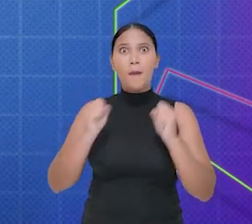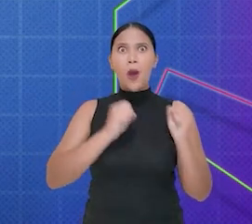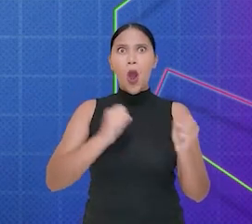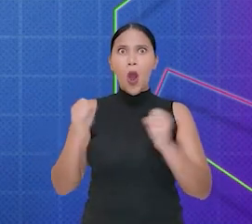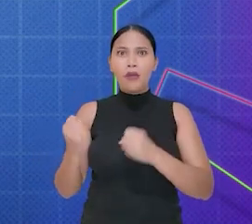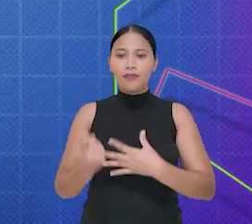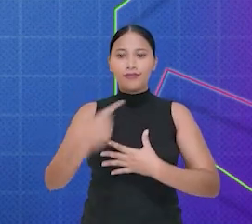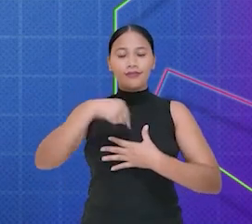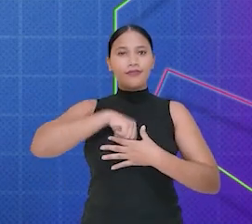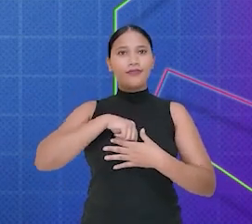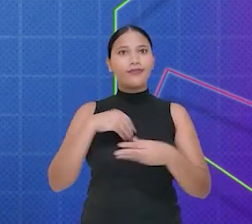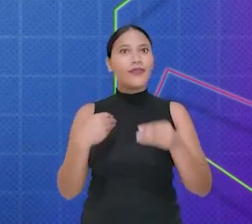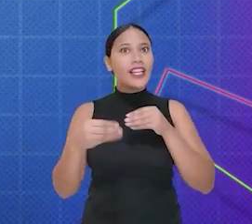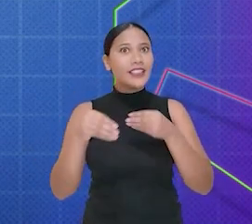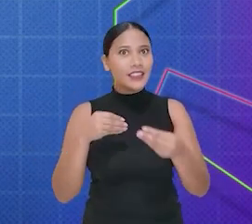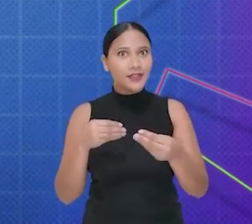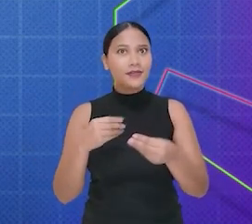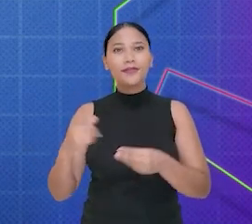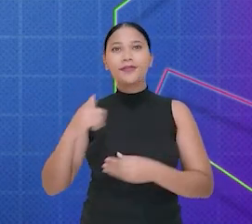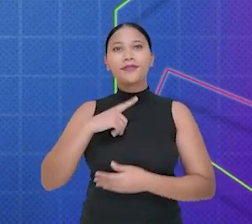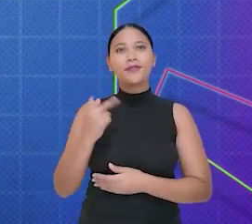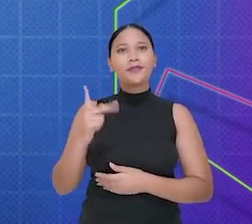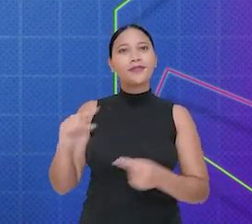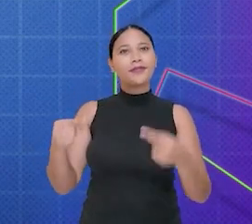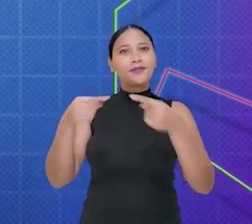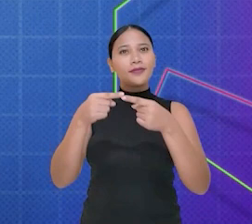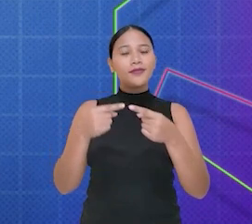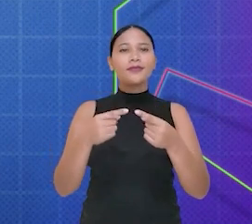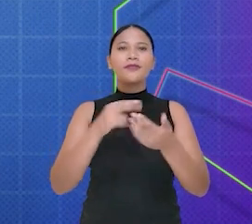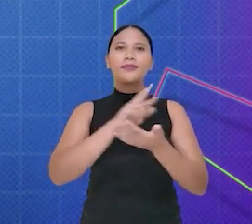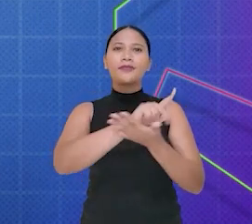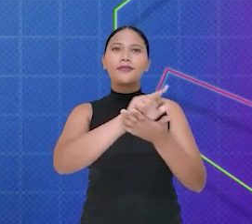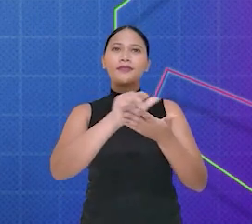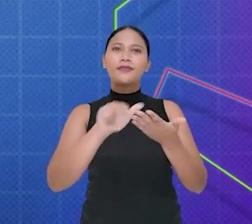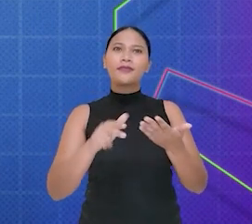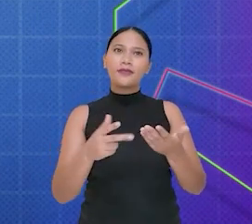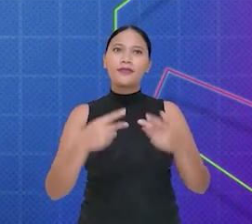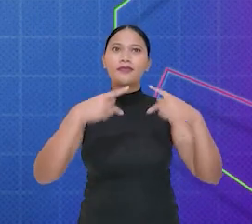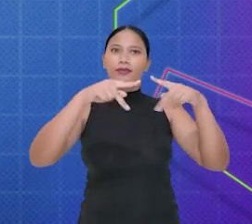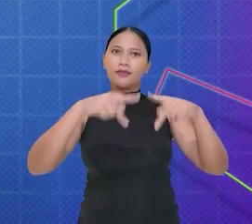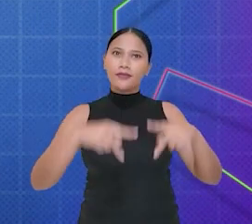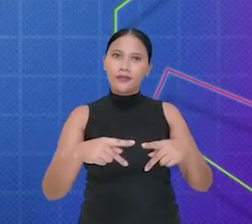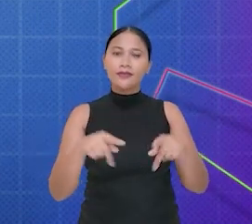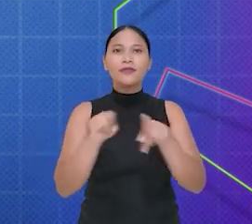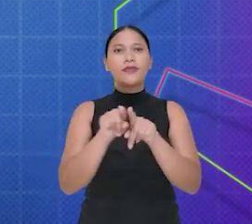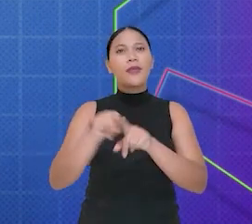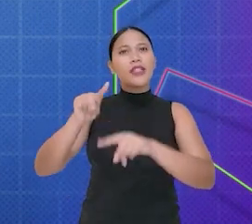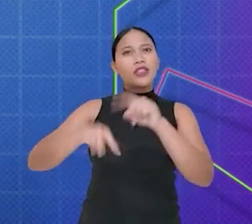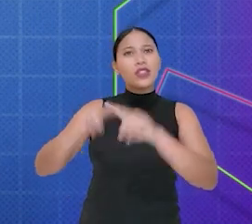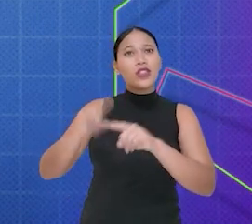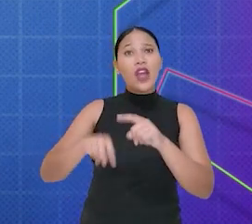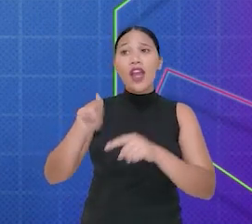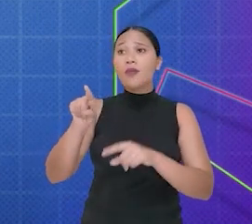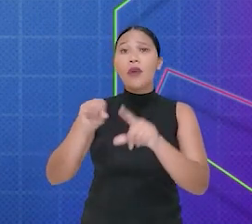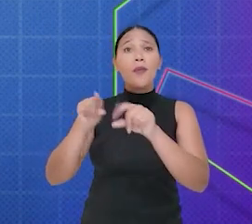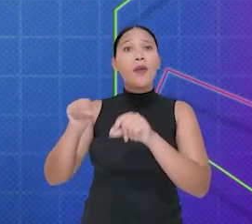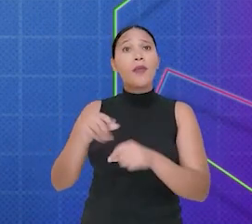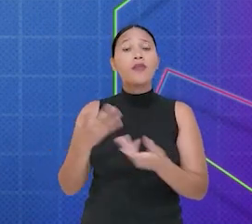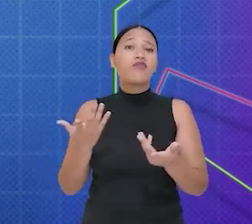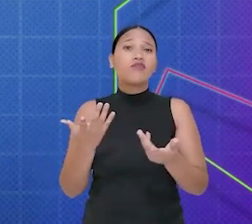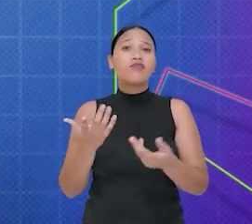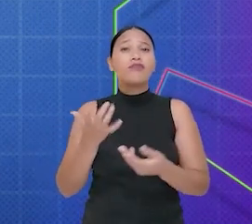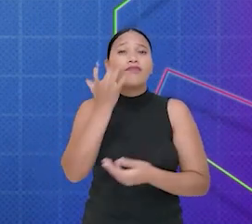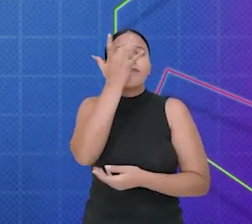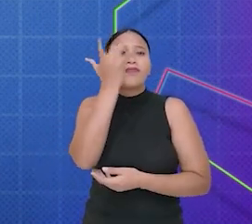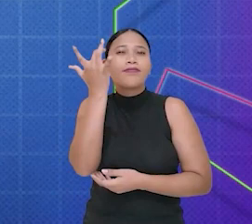operacional poderoso, intuitivo e flexível. Com sua compatibilidade com uma ampla variedade de programas e dispositivos, é